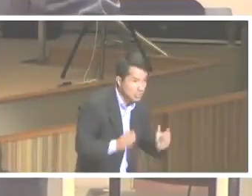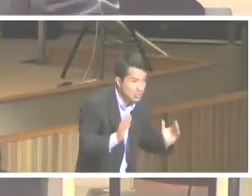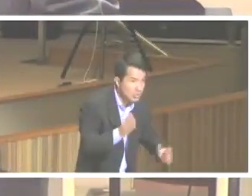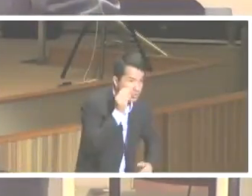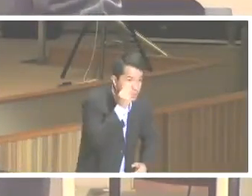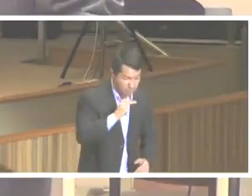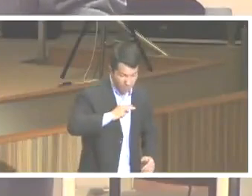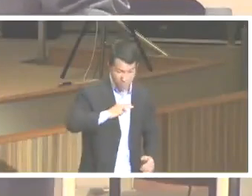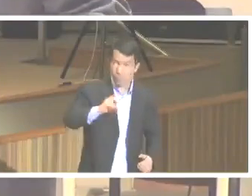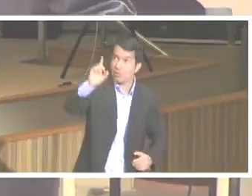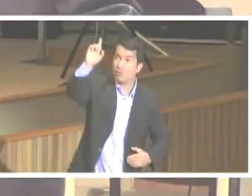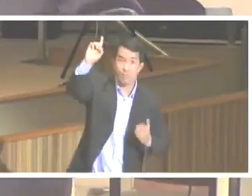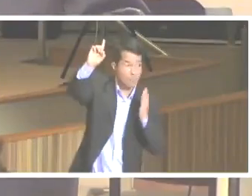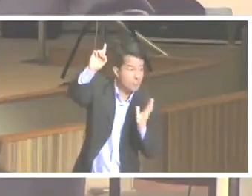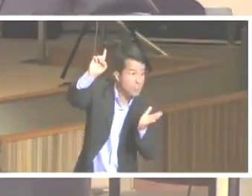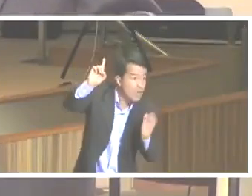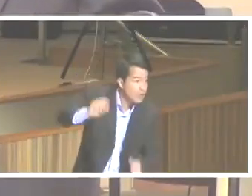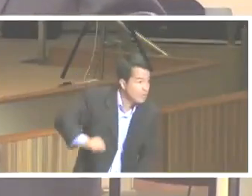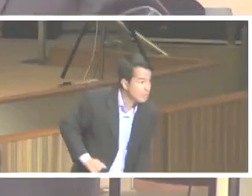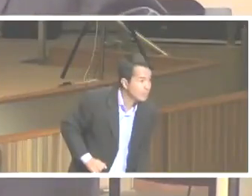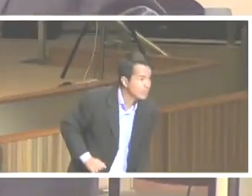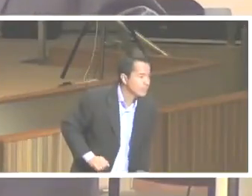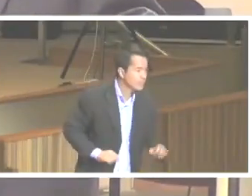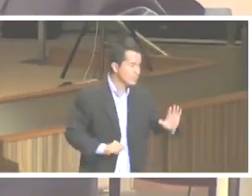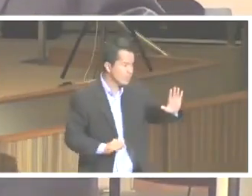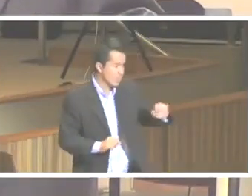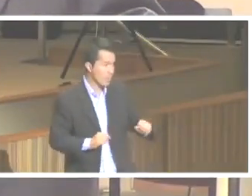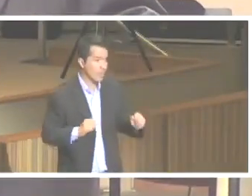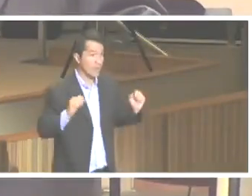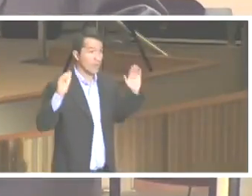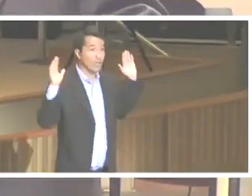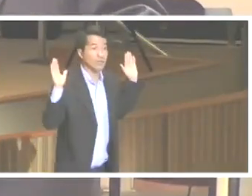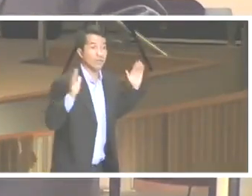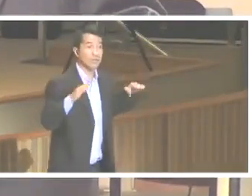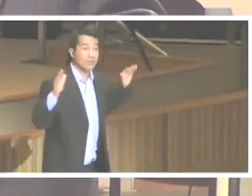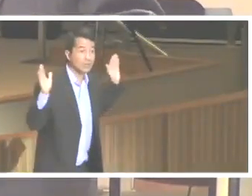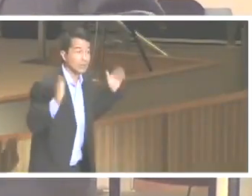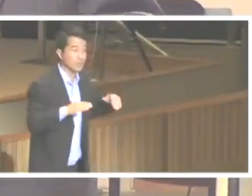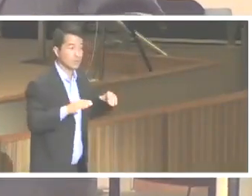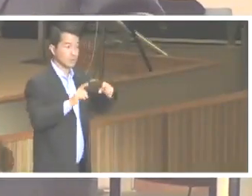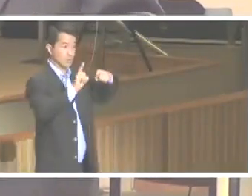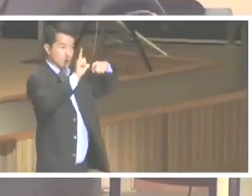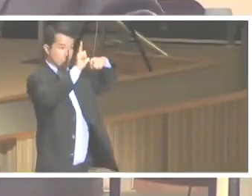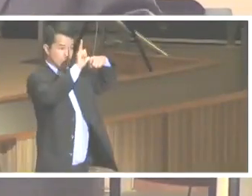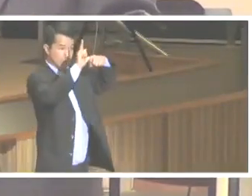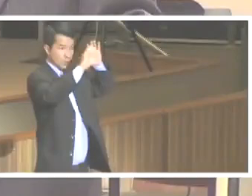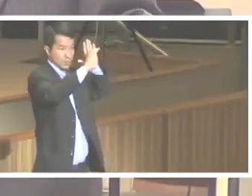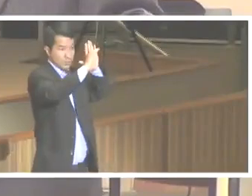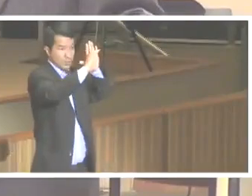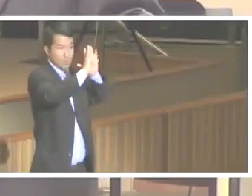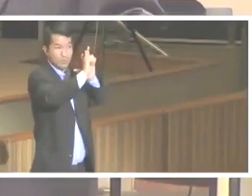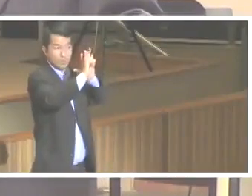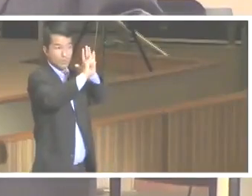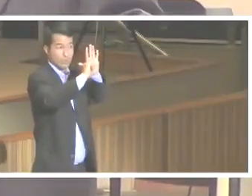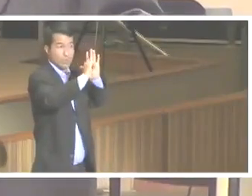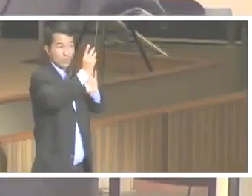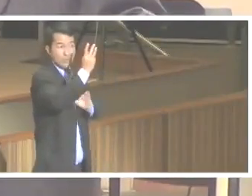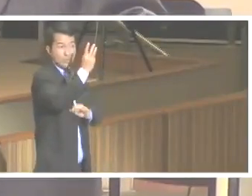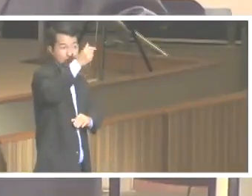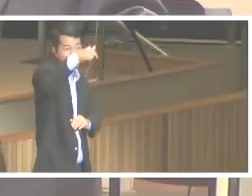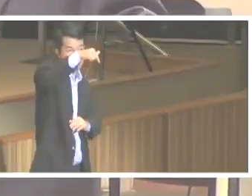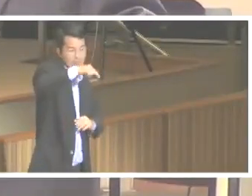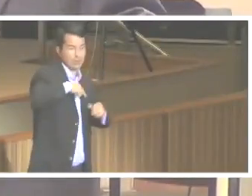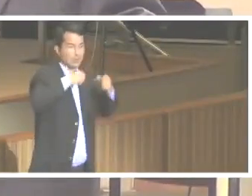pra você o que o anjo gabriel disse para maria em lucas 1 37 ele disse assim